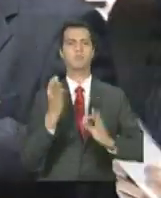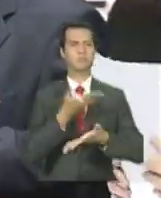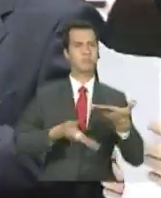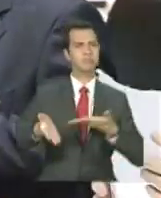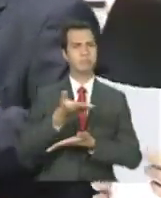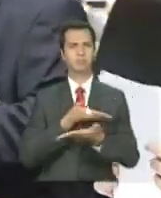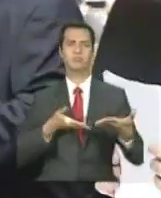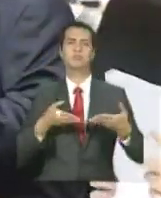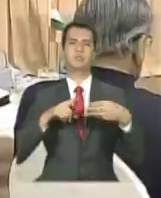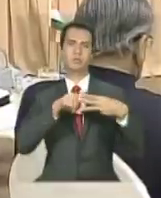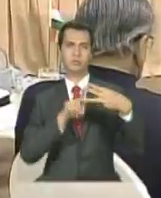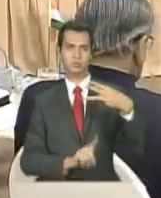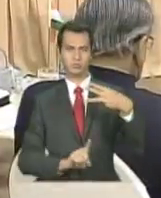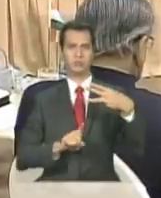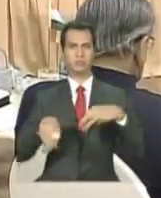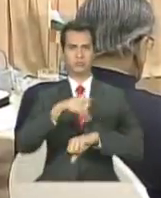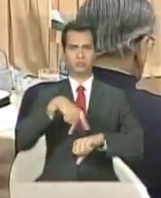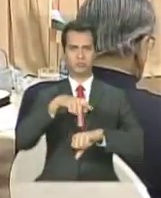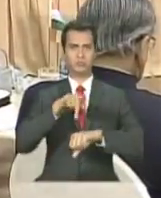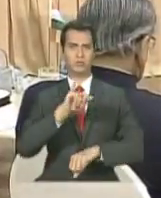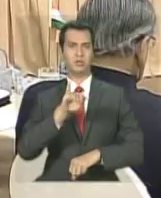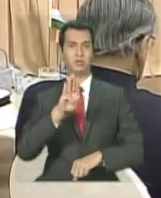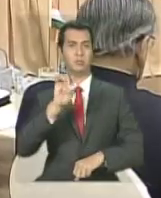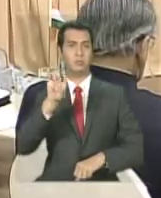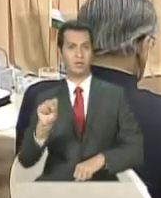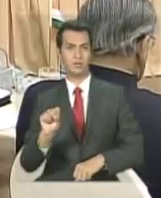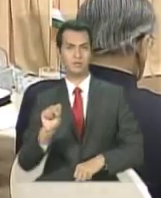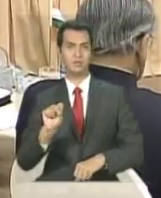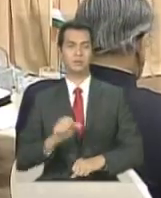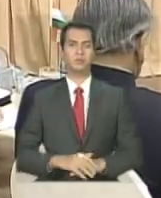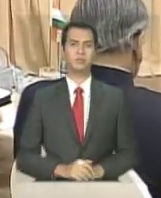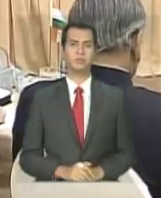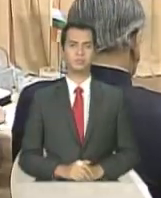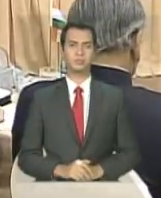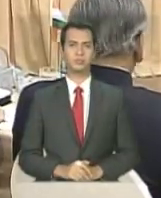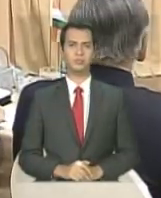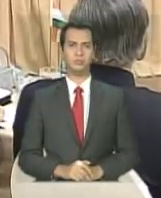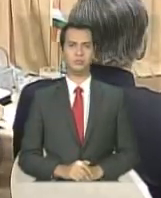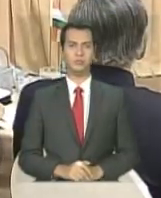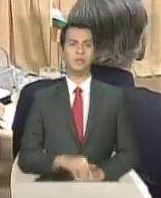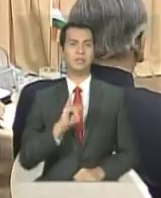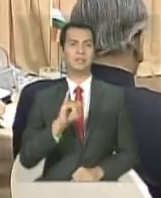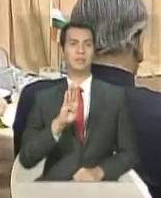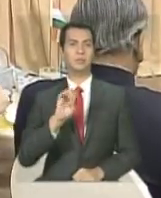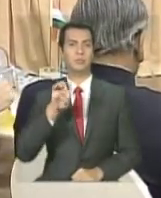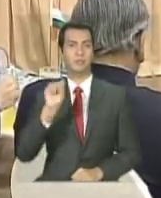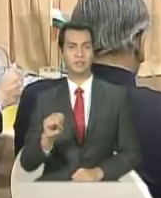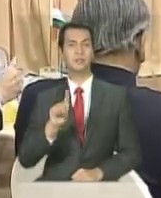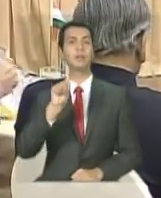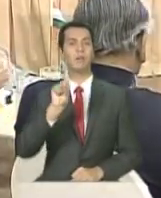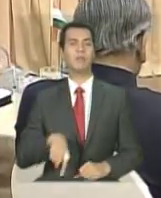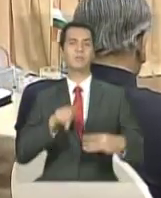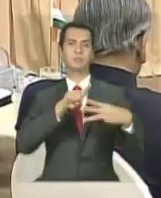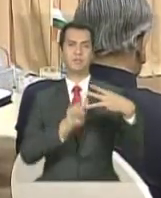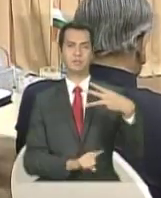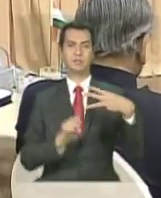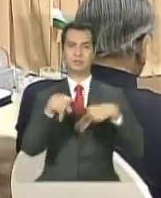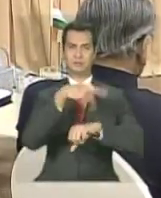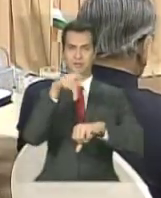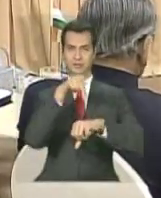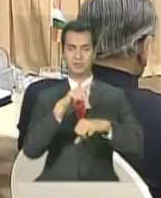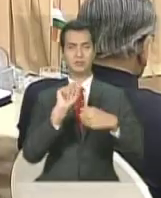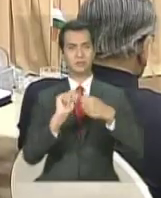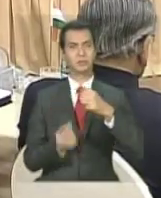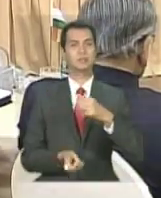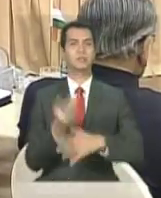e acompanhados pelo IBAS, que é, na verdade, uma instituição criada por esses três países